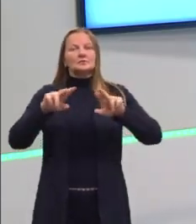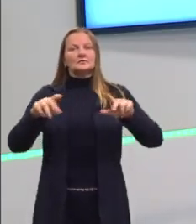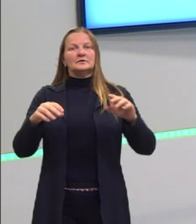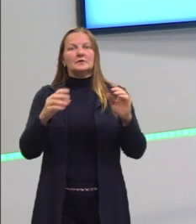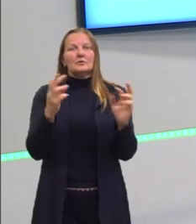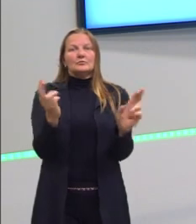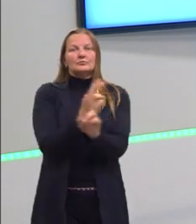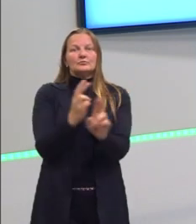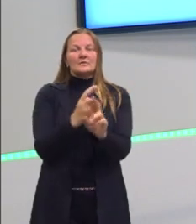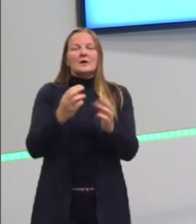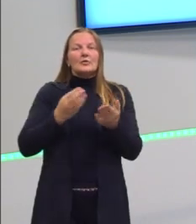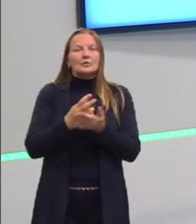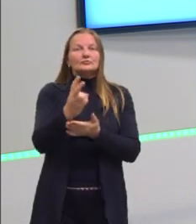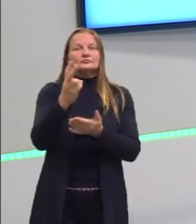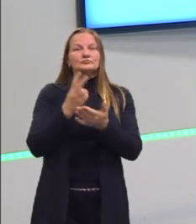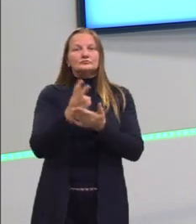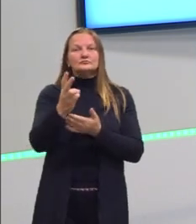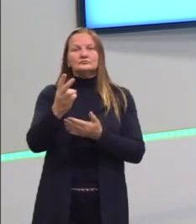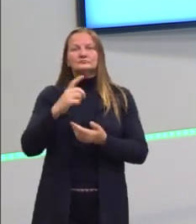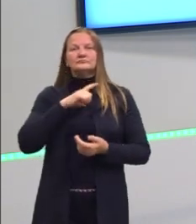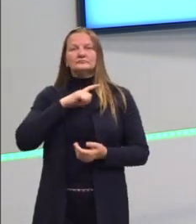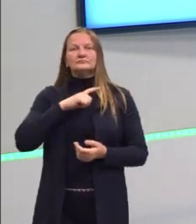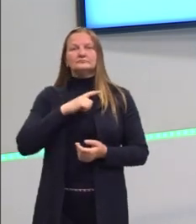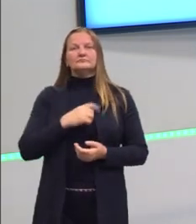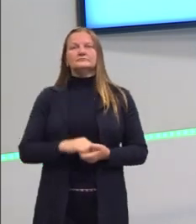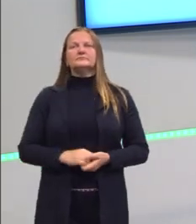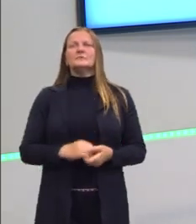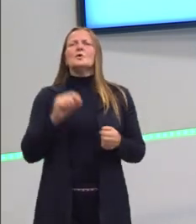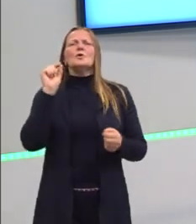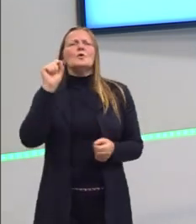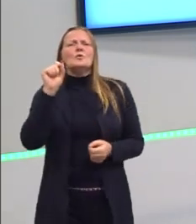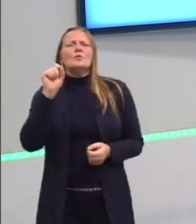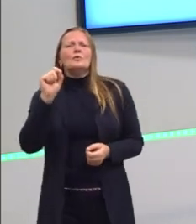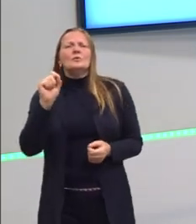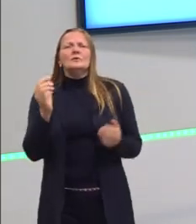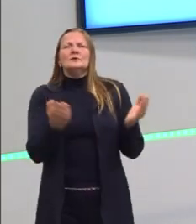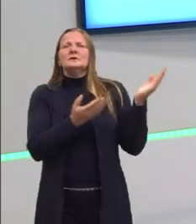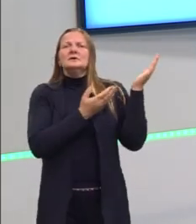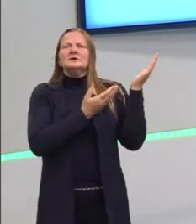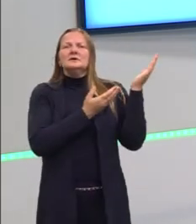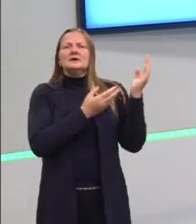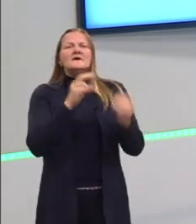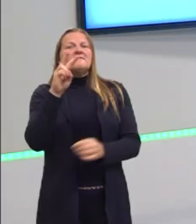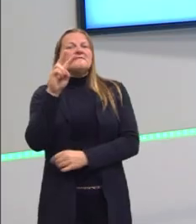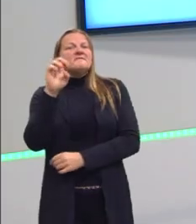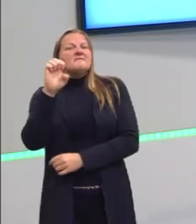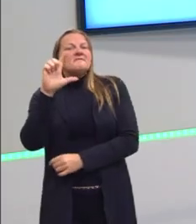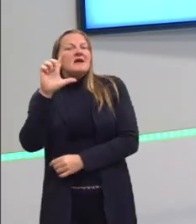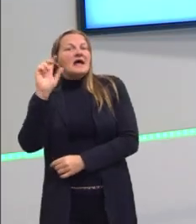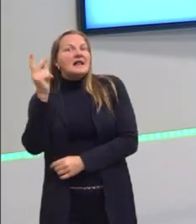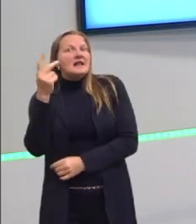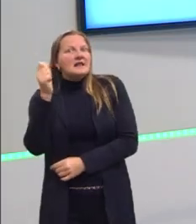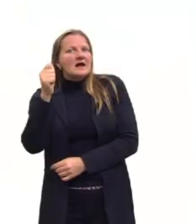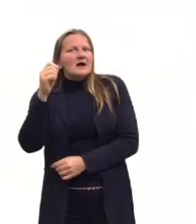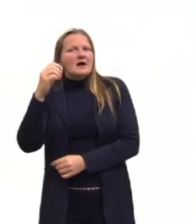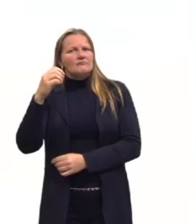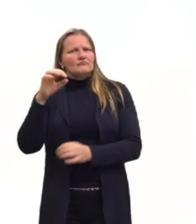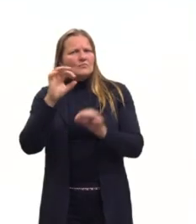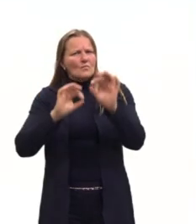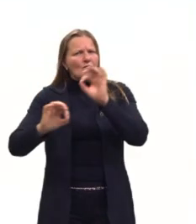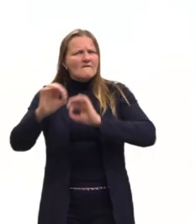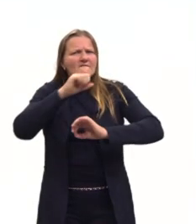entre eles e vamos tocar ele aqui rapidinho que que essa velha Ordem Mundial que que esse período